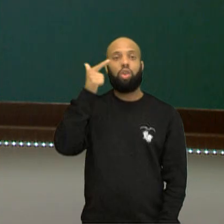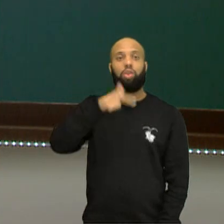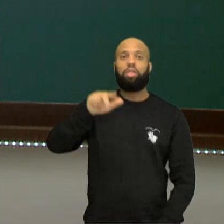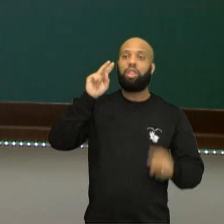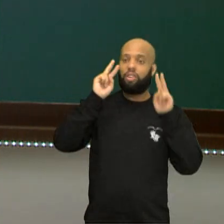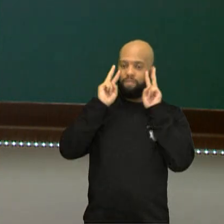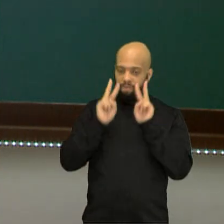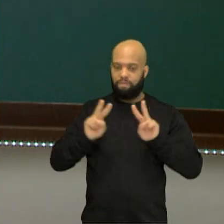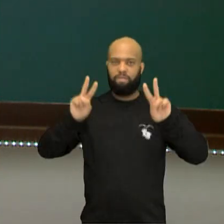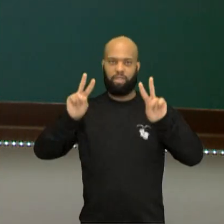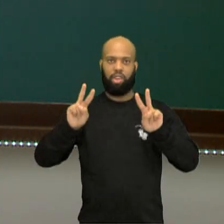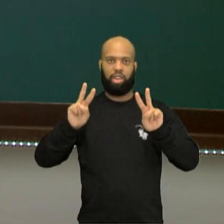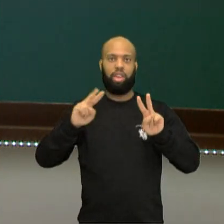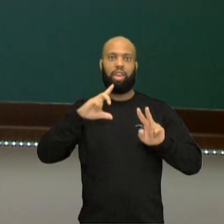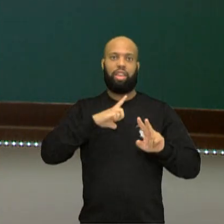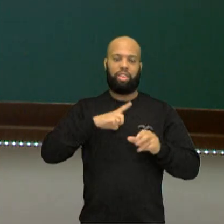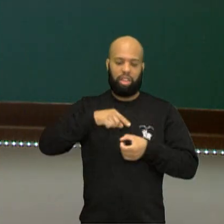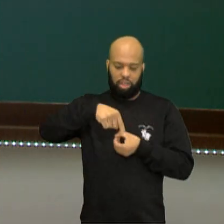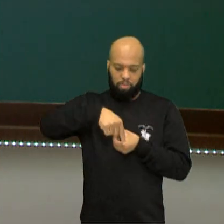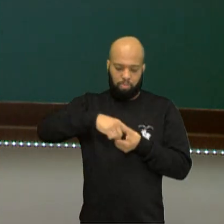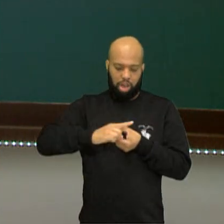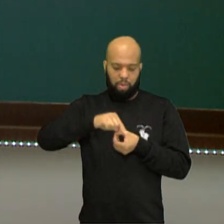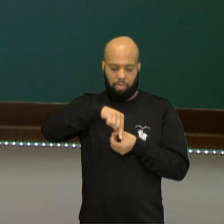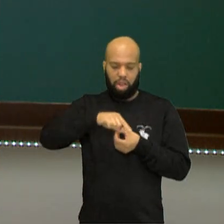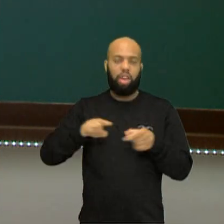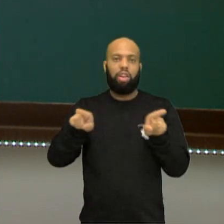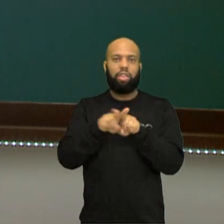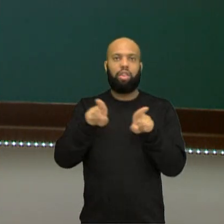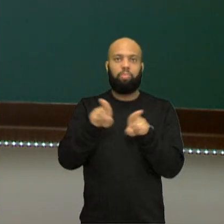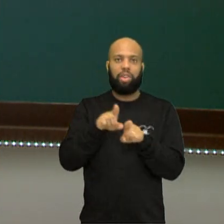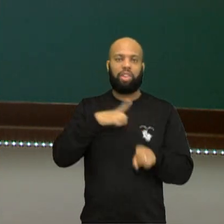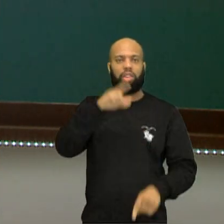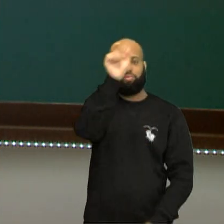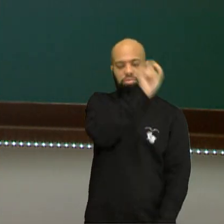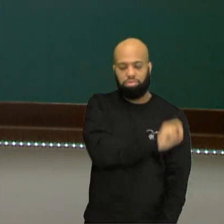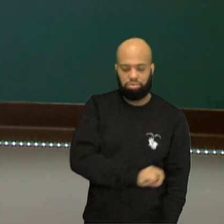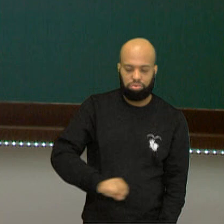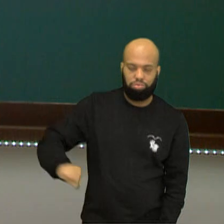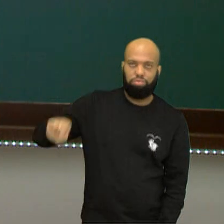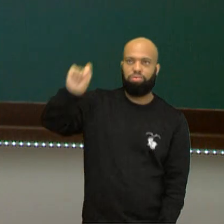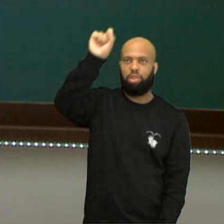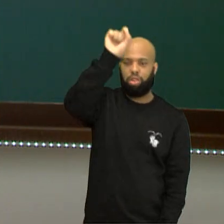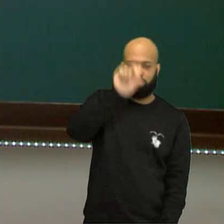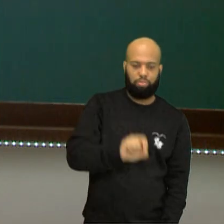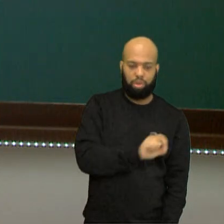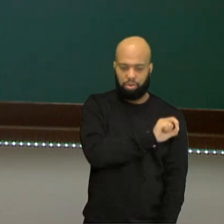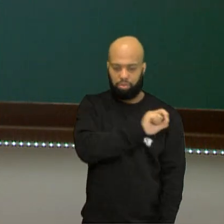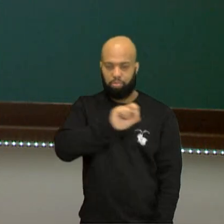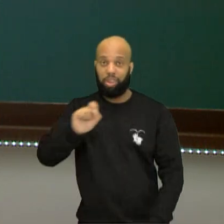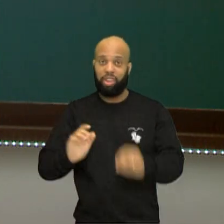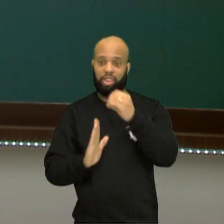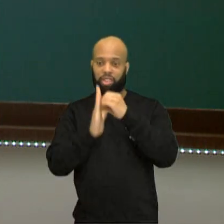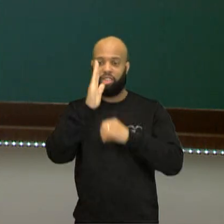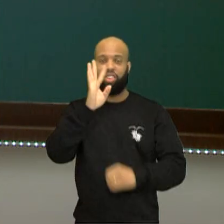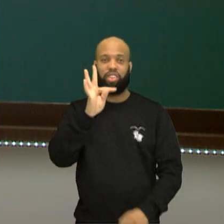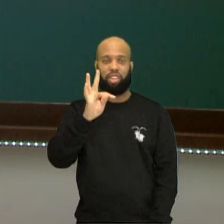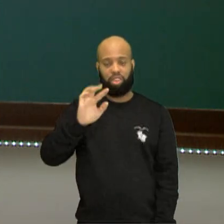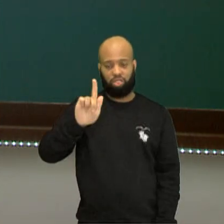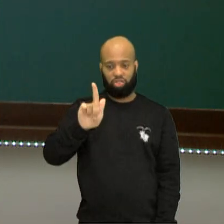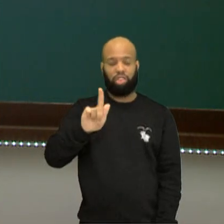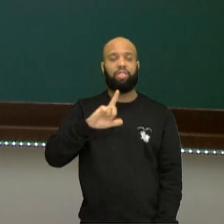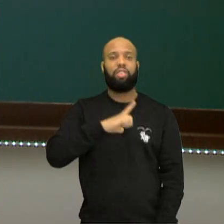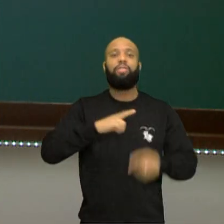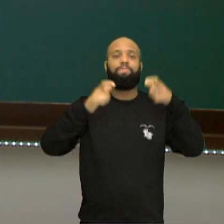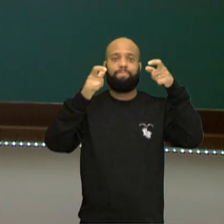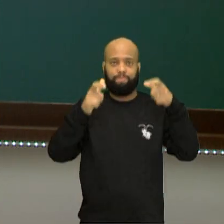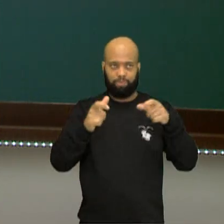visualizar, no caso da trigonometria e na circunferência trigonométrica, a tangente. Então, a tangente, ela